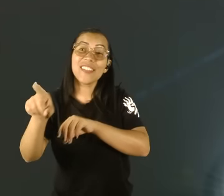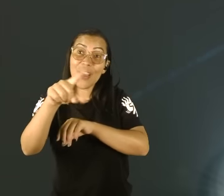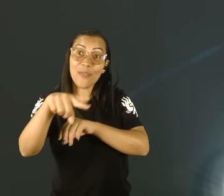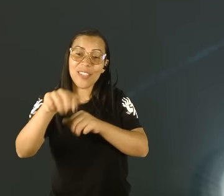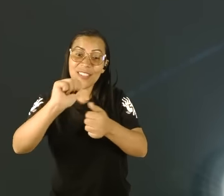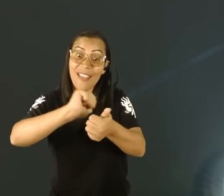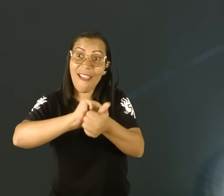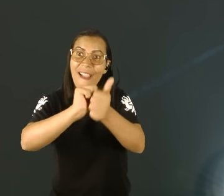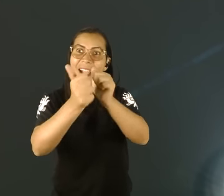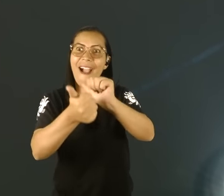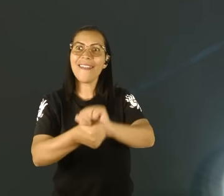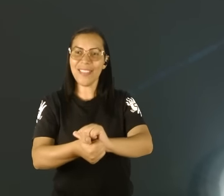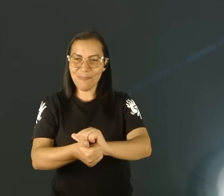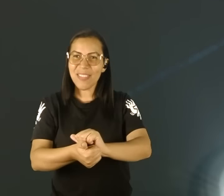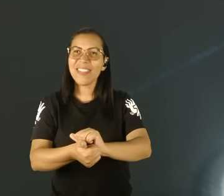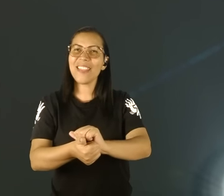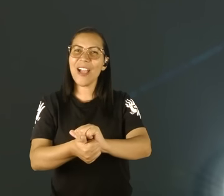A pedra